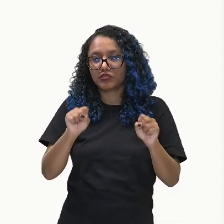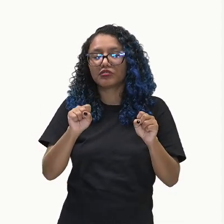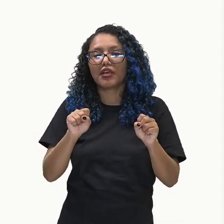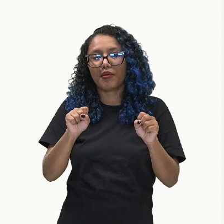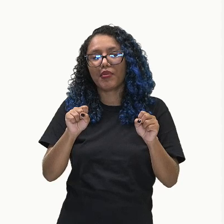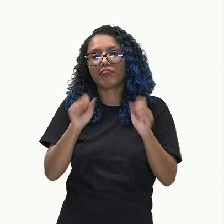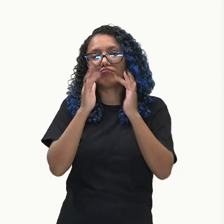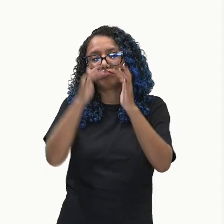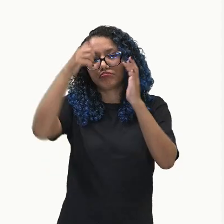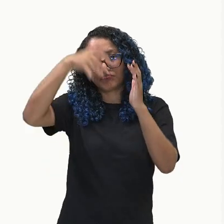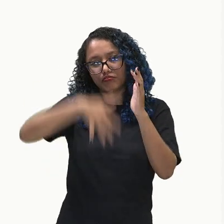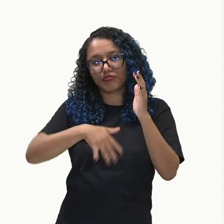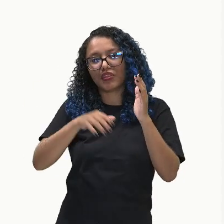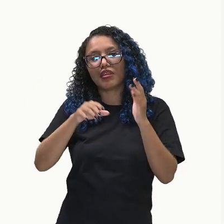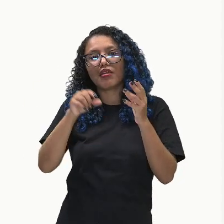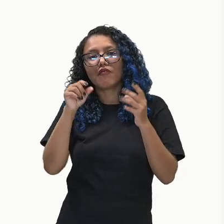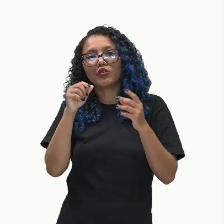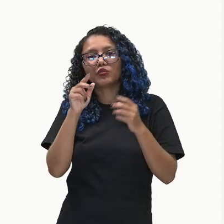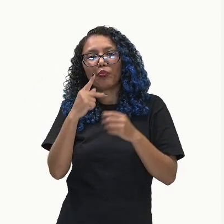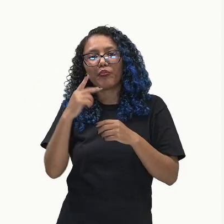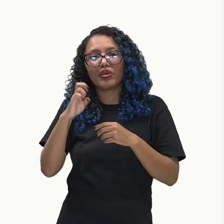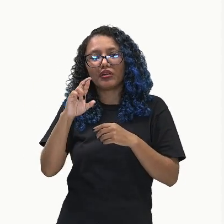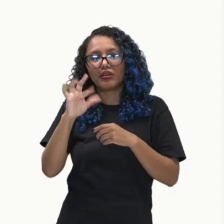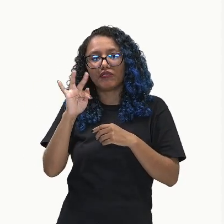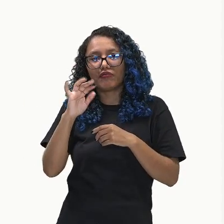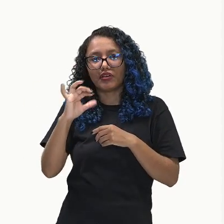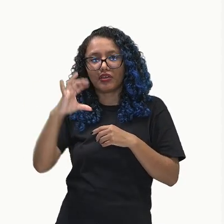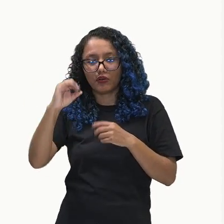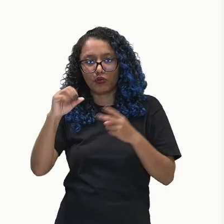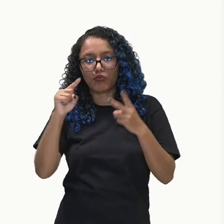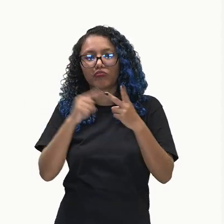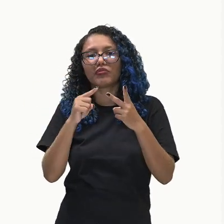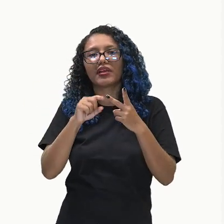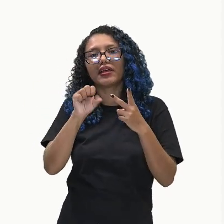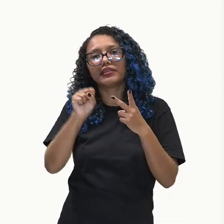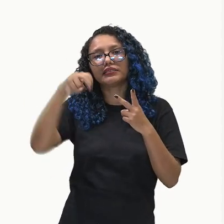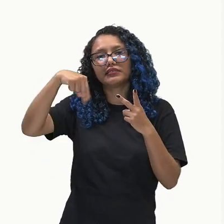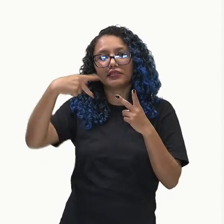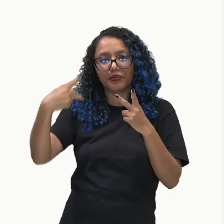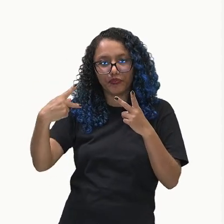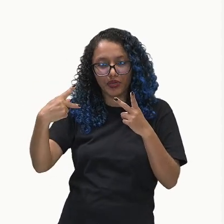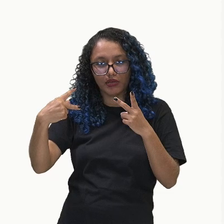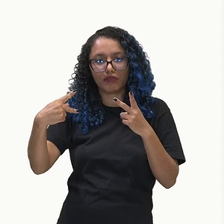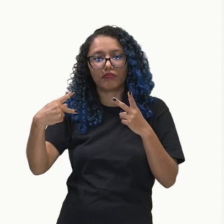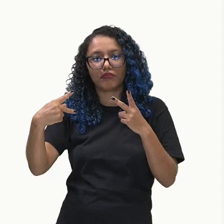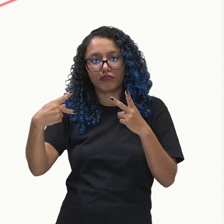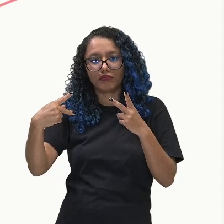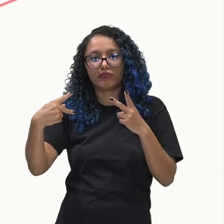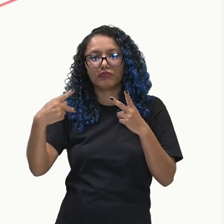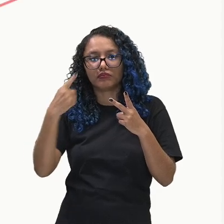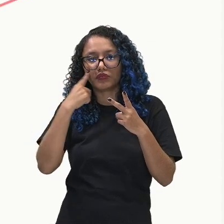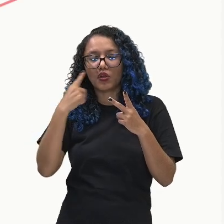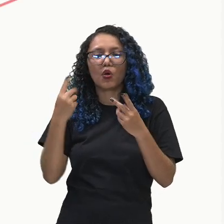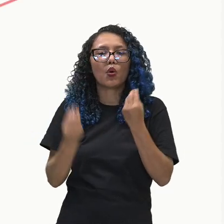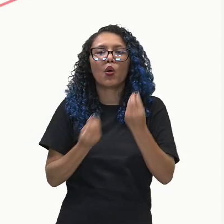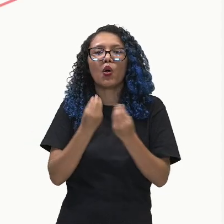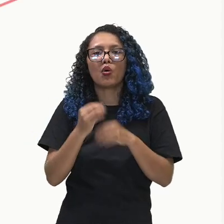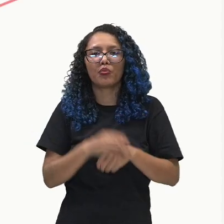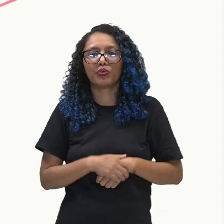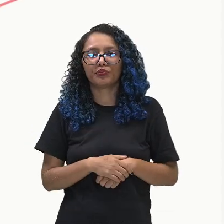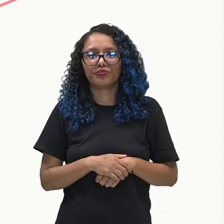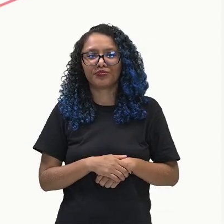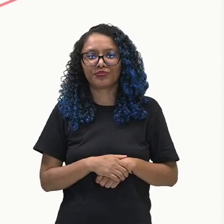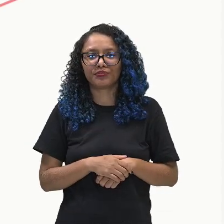periférico, tá? No sistema nervoso periférico, eu já quero aqui trazer para vocês, ó, essa